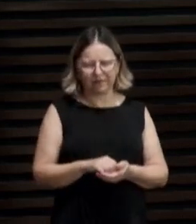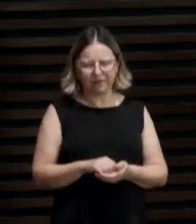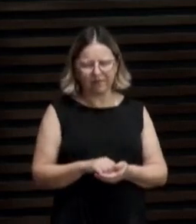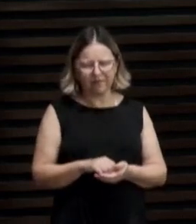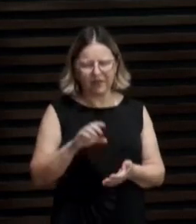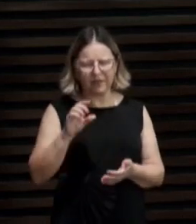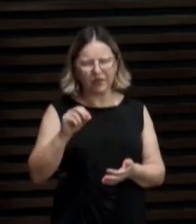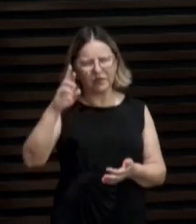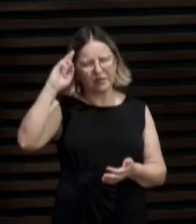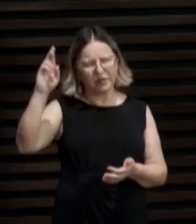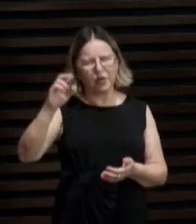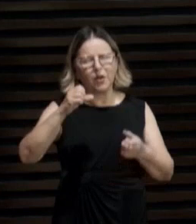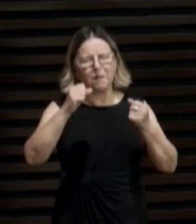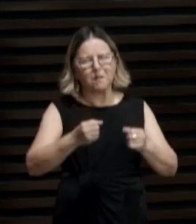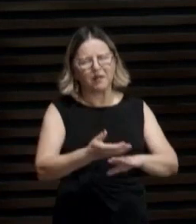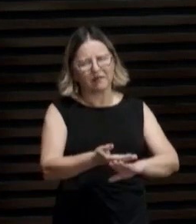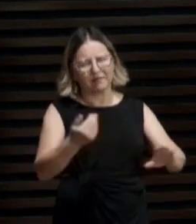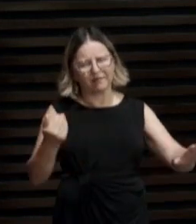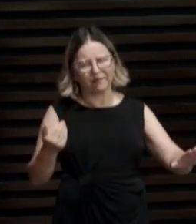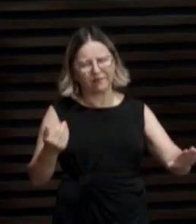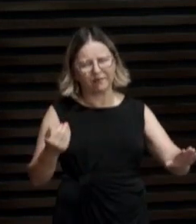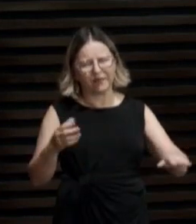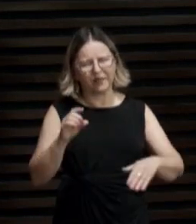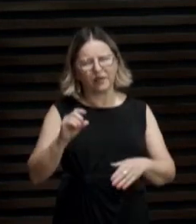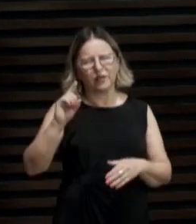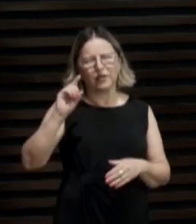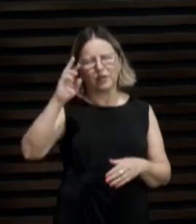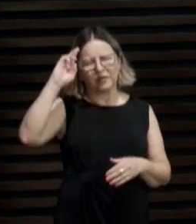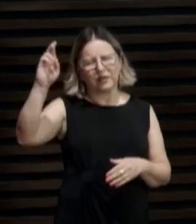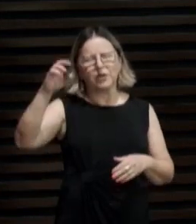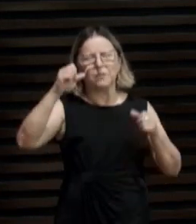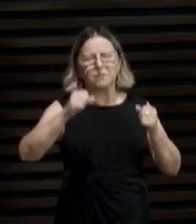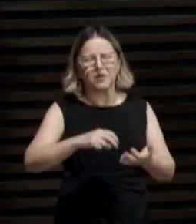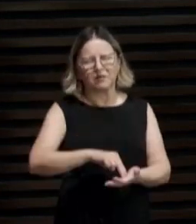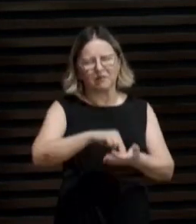só o Senhor pode livrar. Só o Senhor pode sustentar.